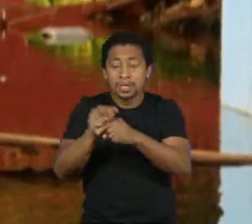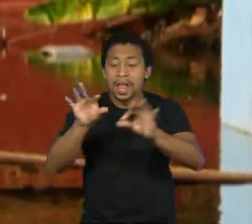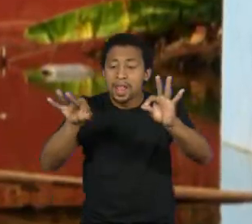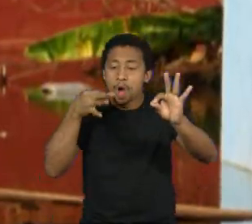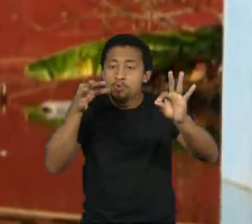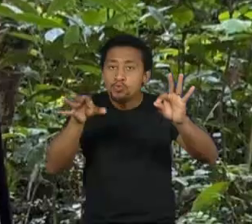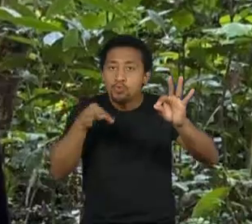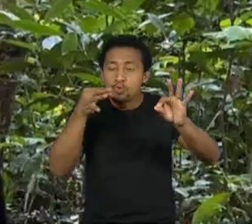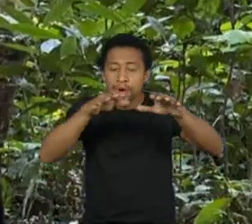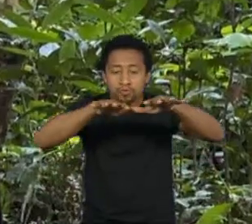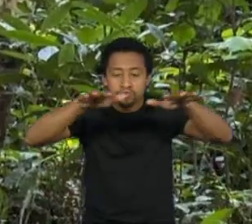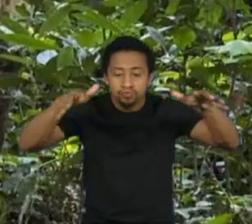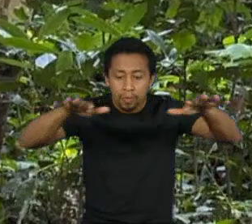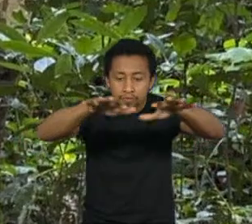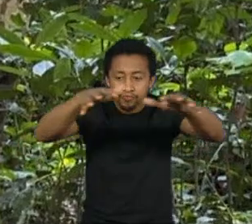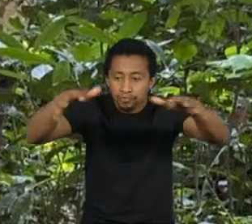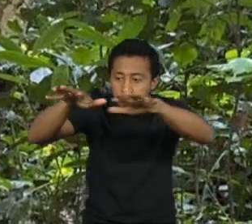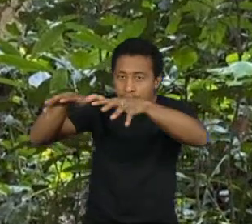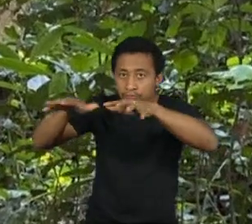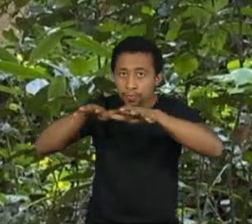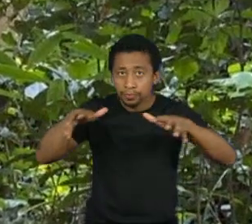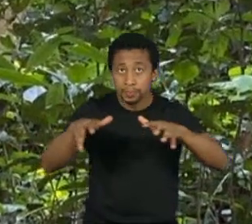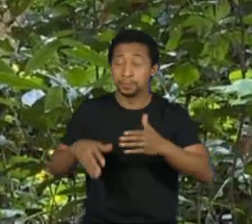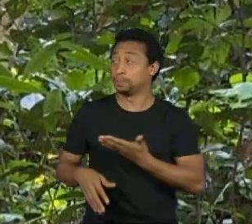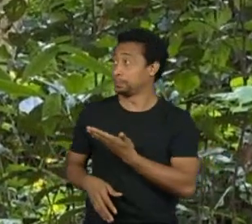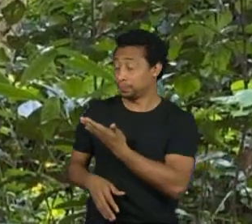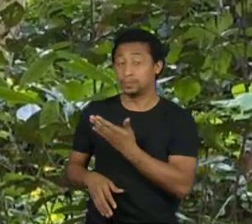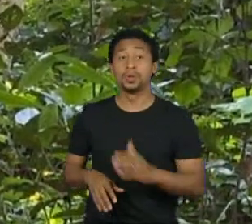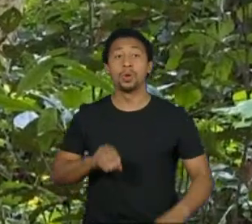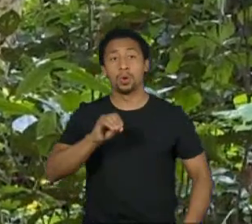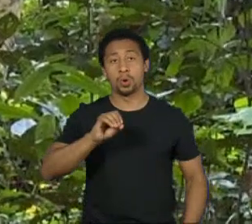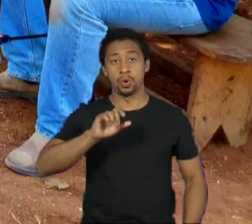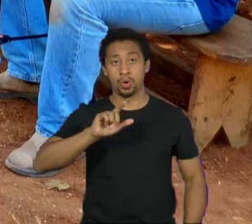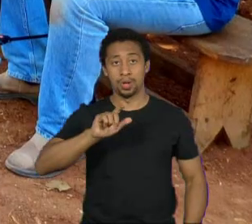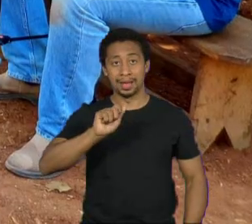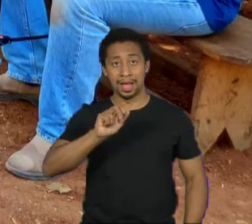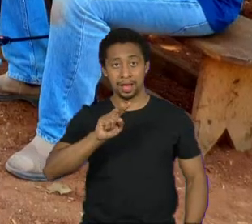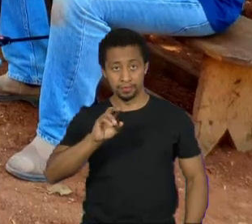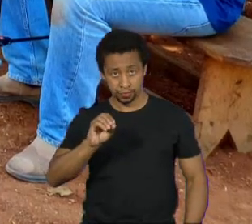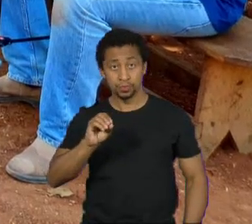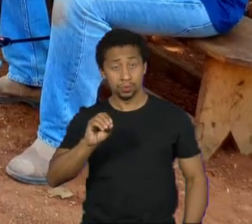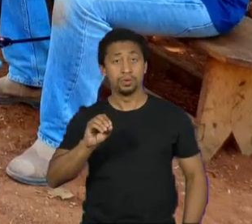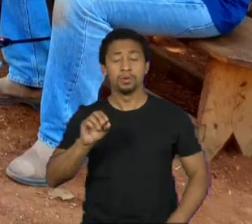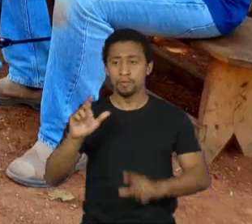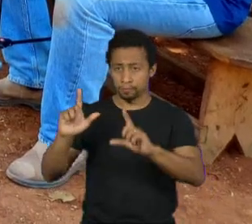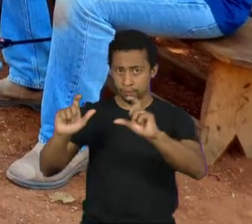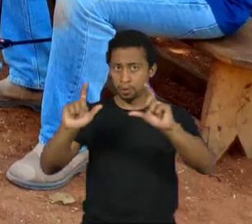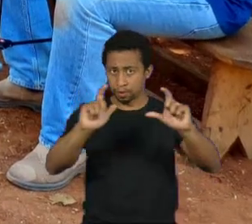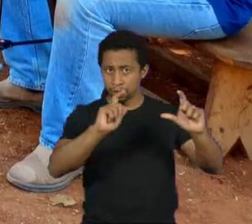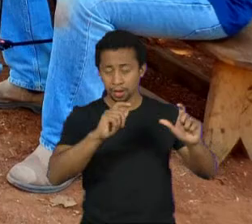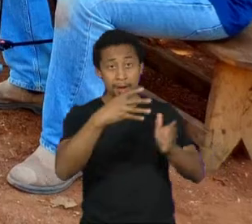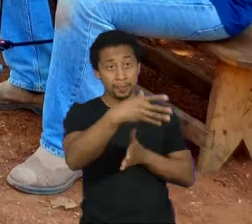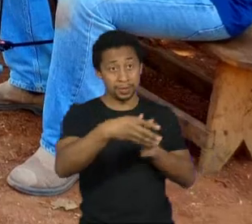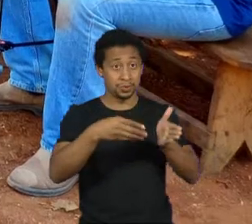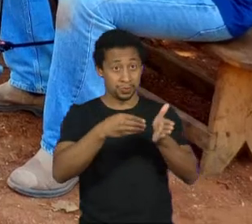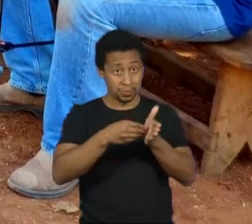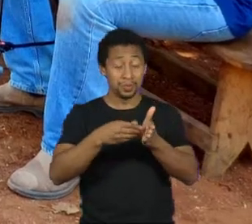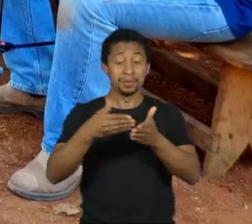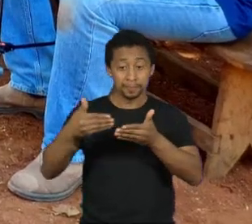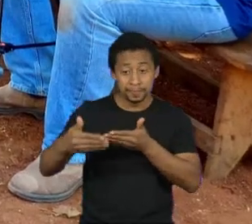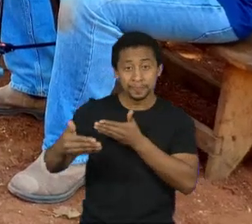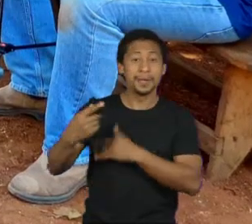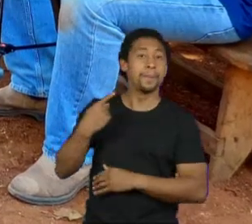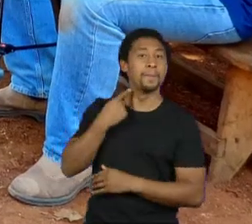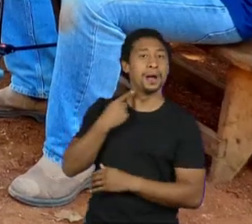O fotógrafo brasileiro Lalo de Almeida, que há mais de uma década fotografa a Amazônia, recebe no final de maio, em Amsterdã,